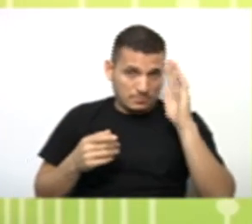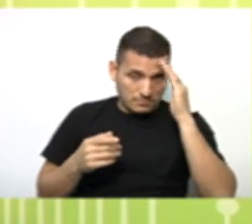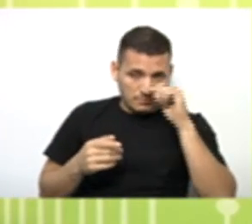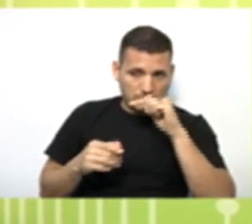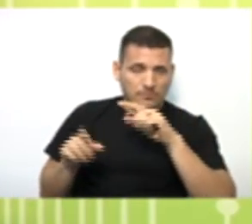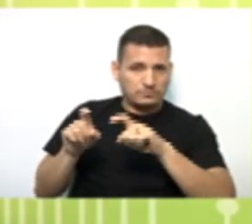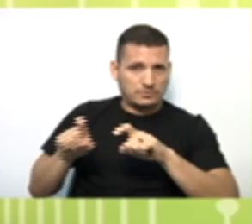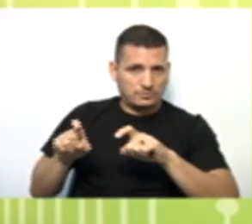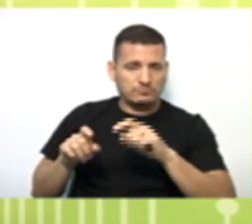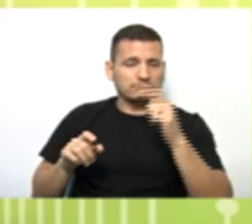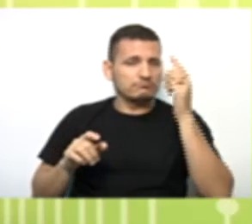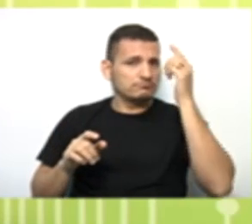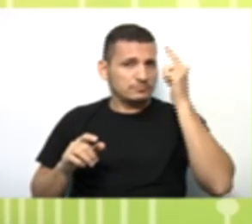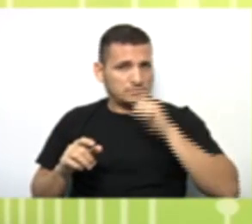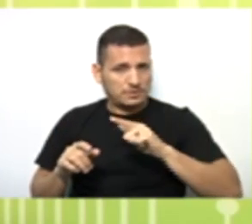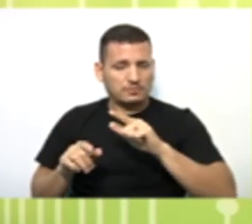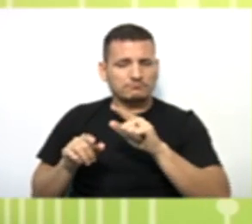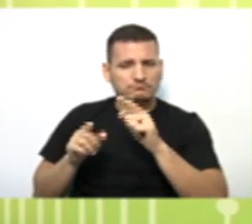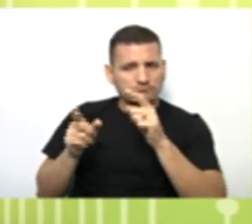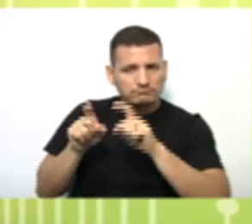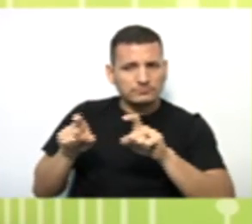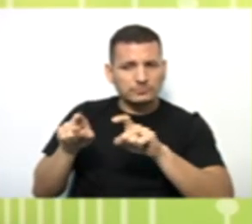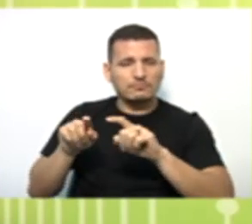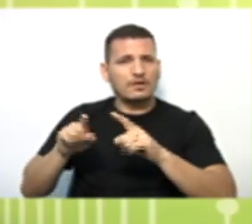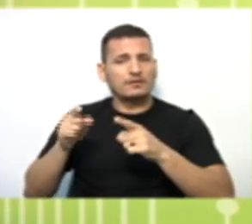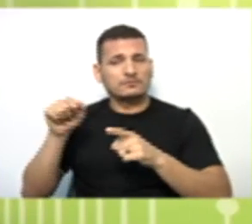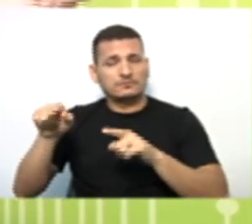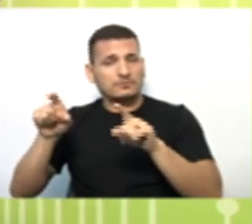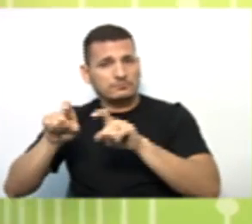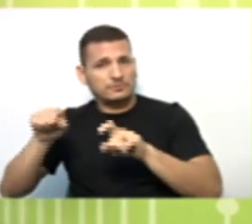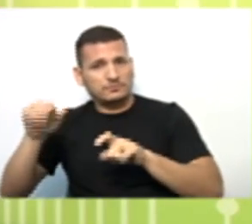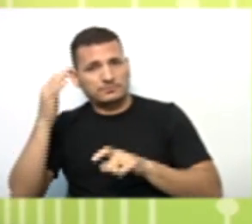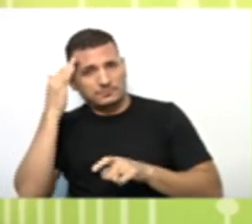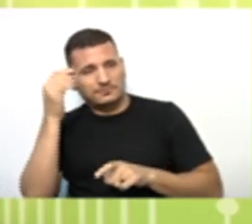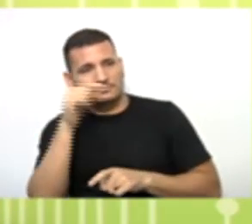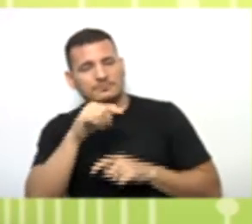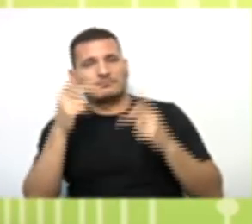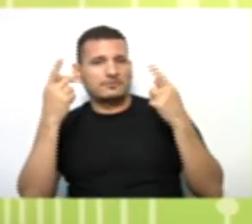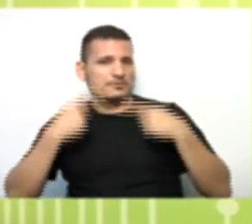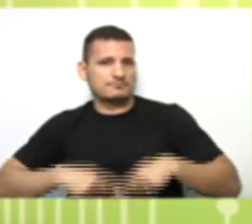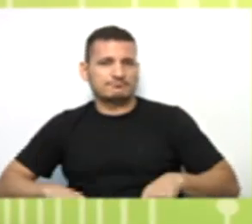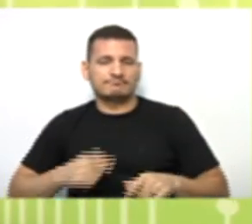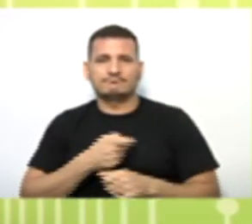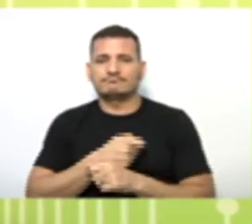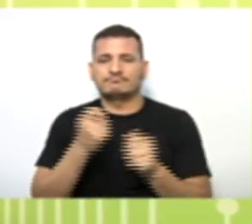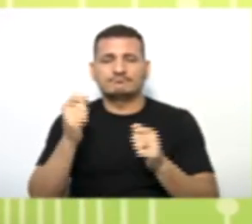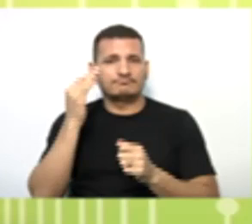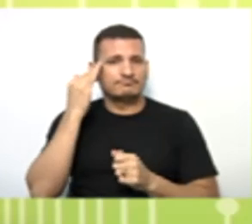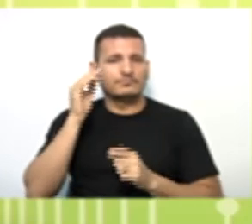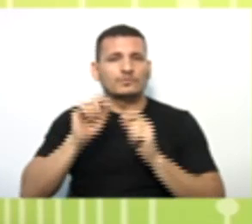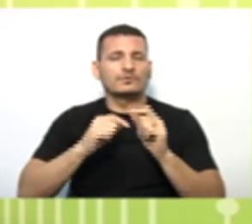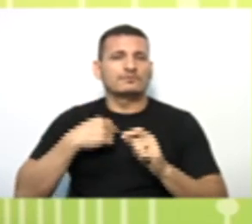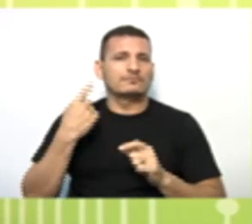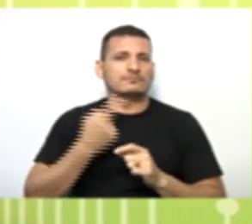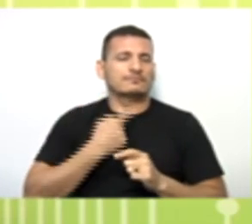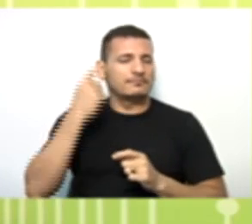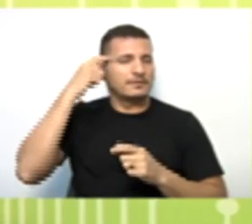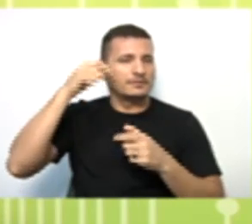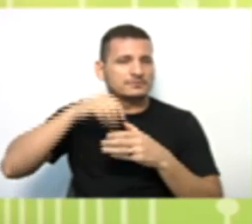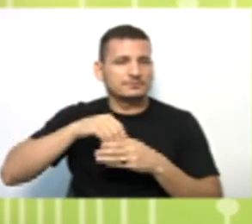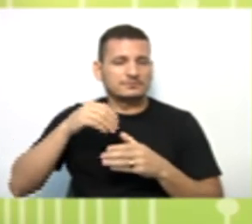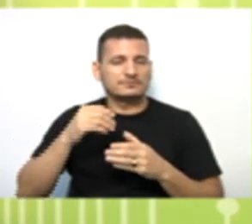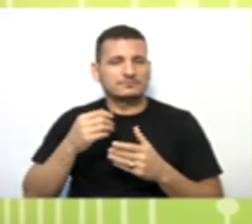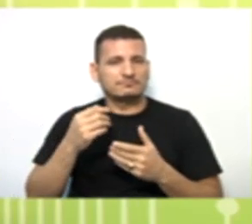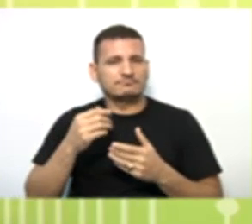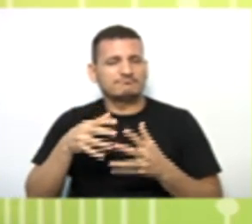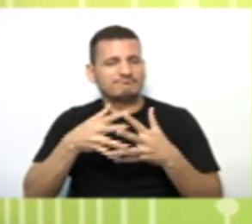entender um computador, a gente consegue projetar, mas eu acho que quase impossível uma máquina projetar um ser humano, entender o que a gente pensa. É muito complexo o nosso pensamento, não